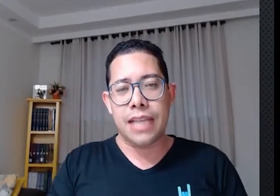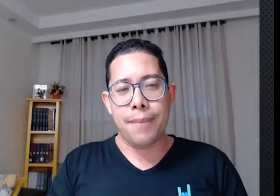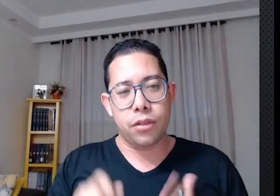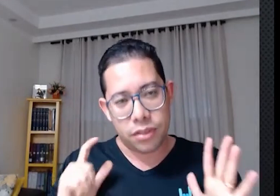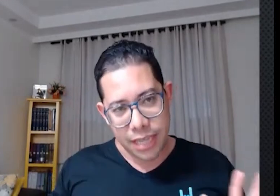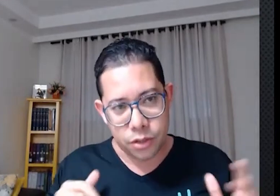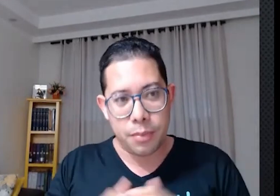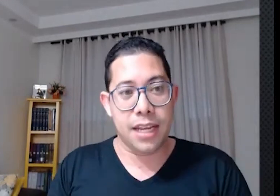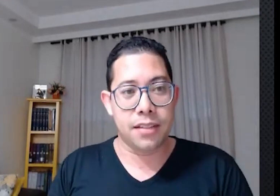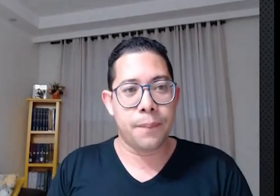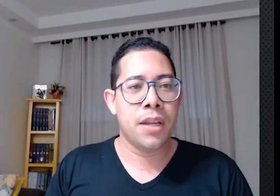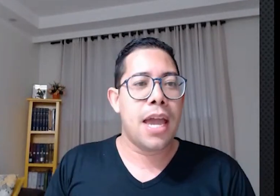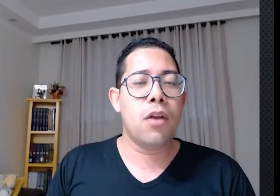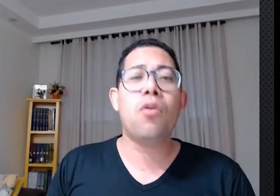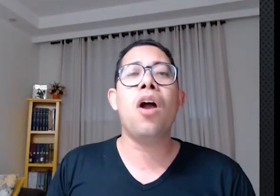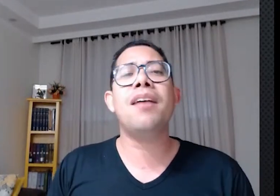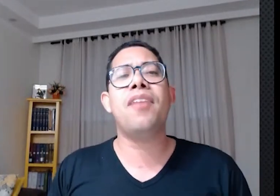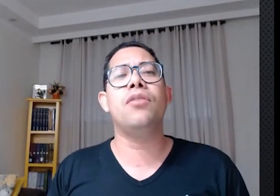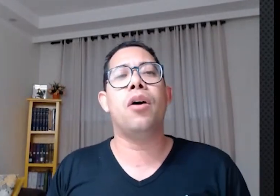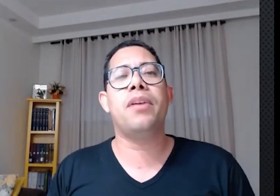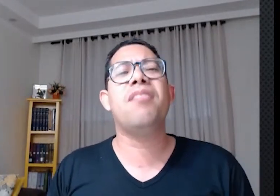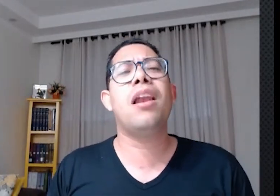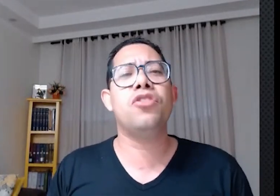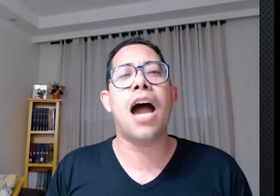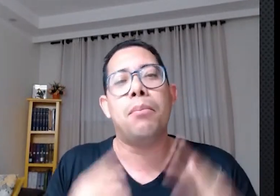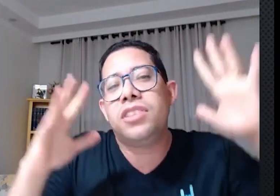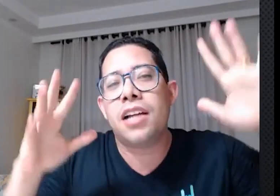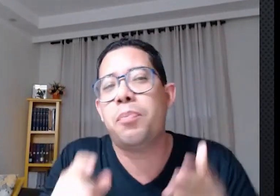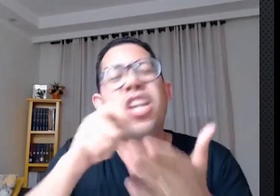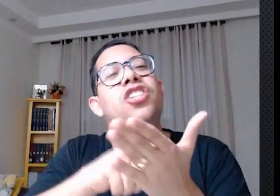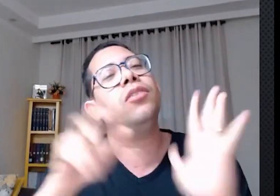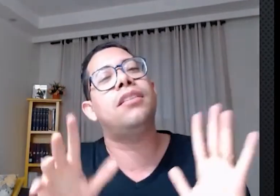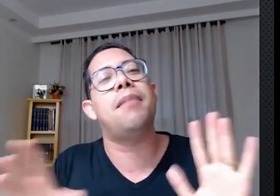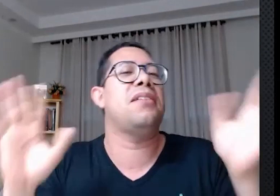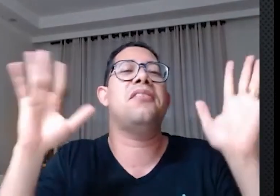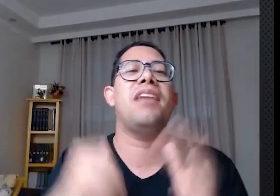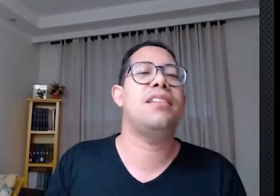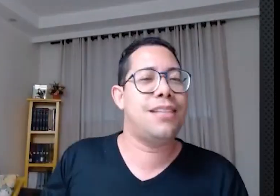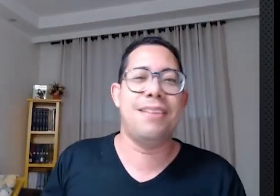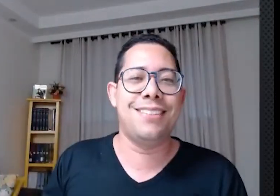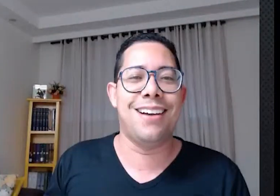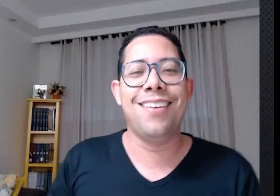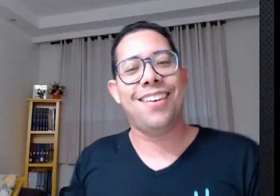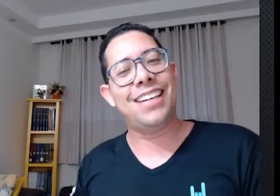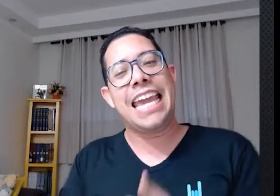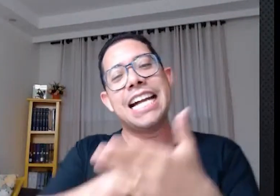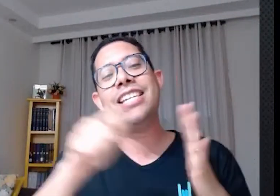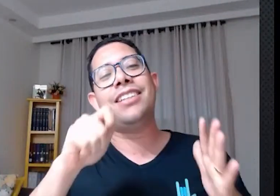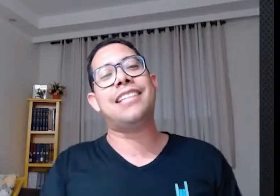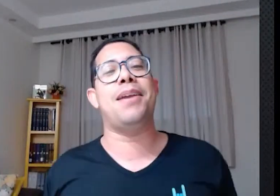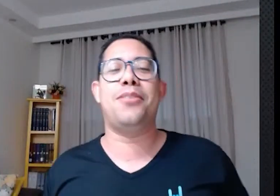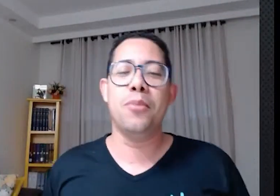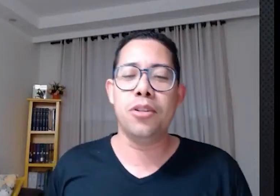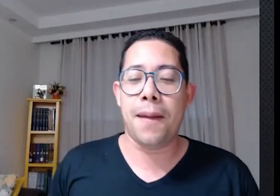Antigo Testamento, certo? Beleza. Não coloca velho não, porque velho é o diabo, certo? Põe Antigo Testamento, não Velho Testamento não, ok?